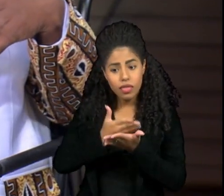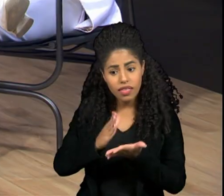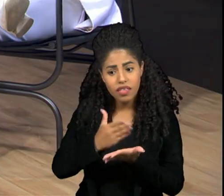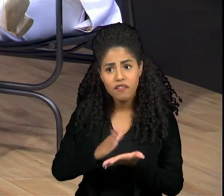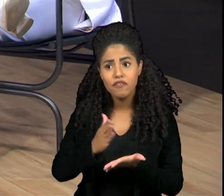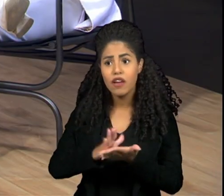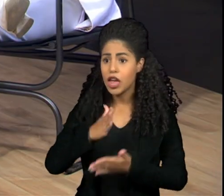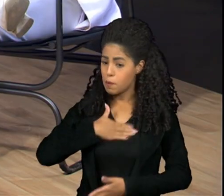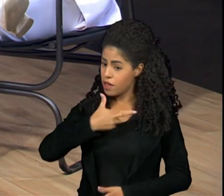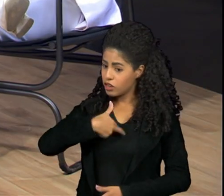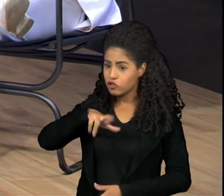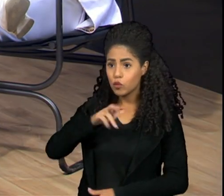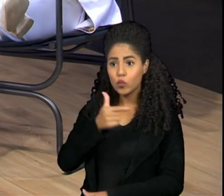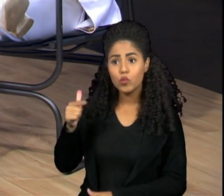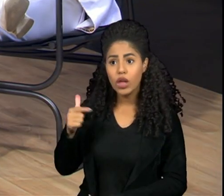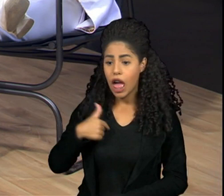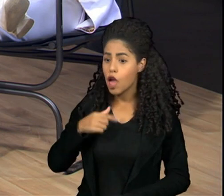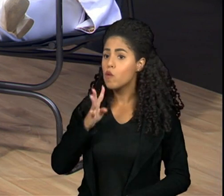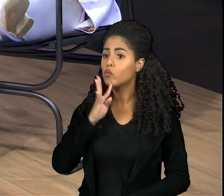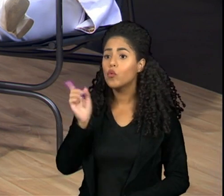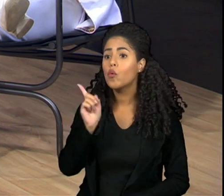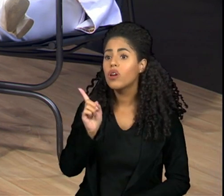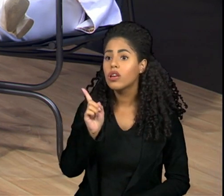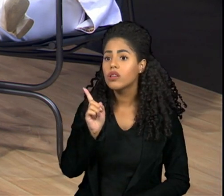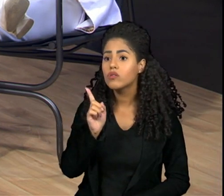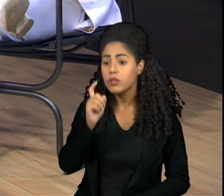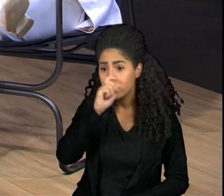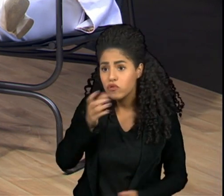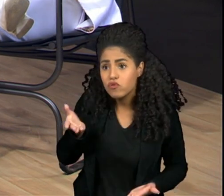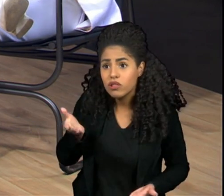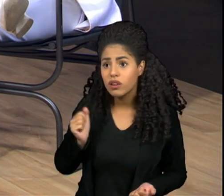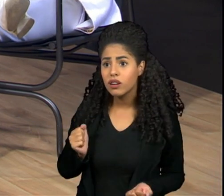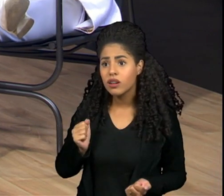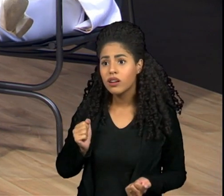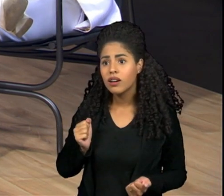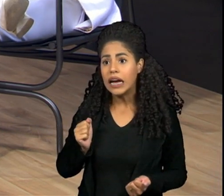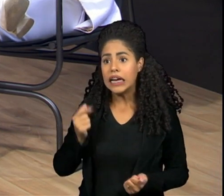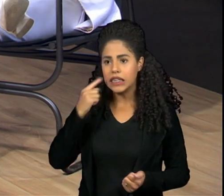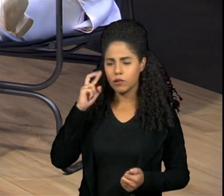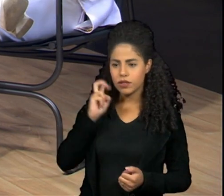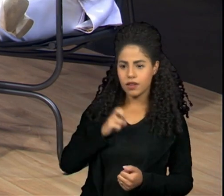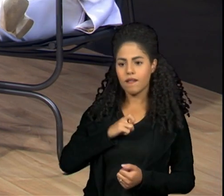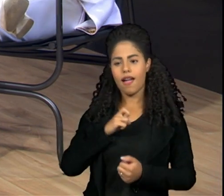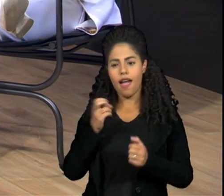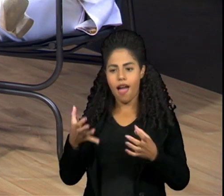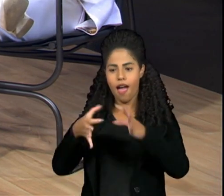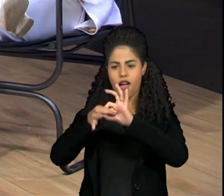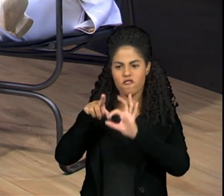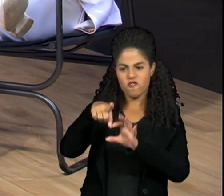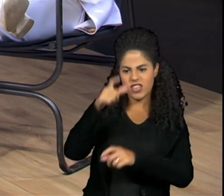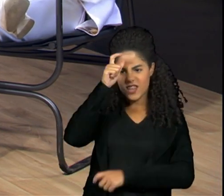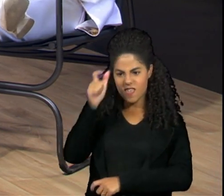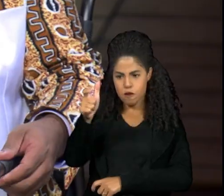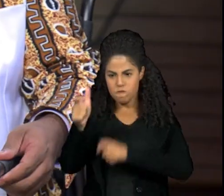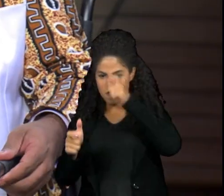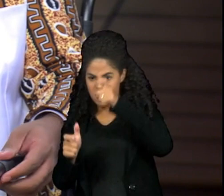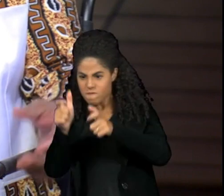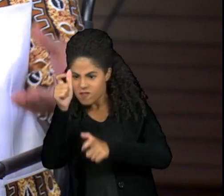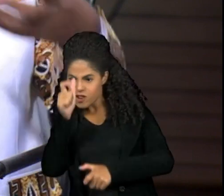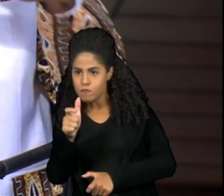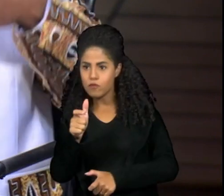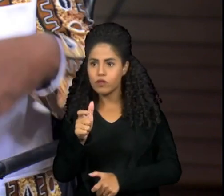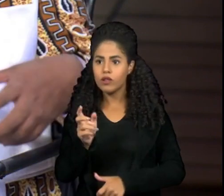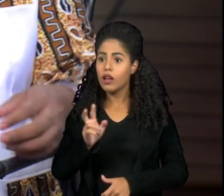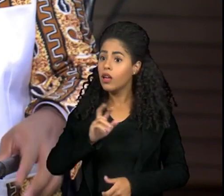religião. Eu nem conheço esse mito. Não é? Quer dizer, eles me associavam a alguma coisa que é deles, que